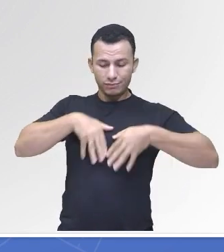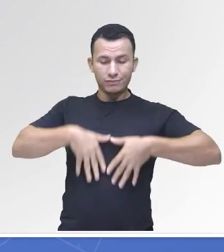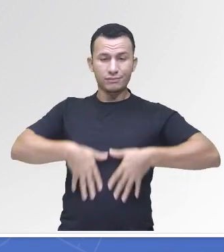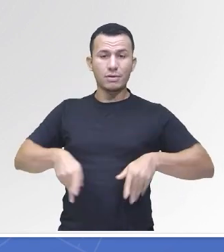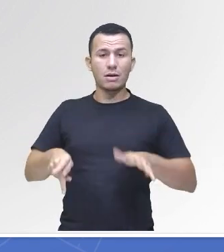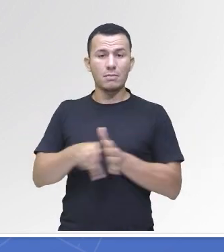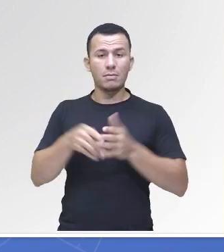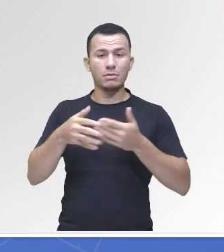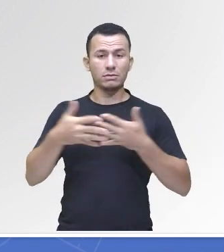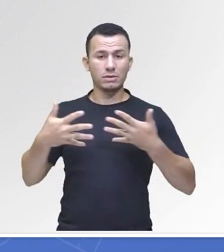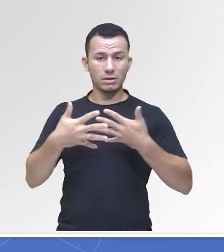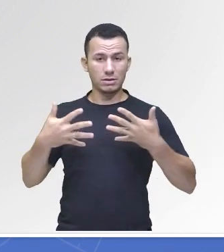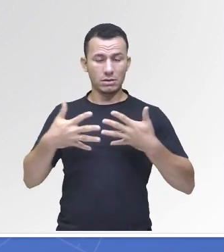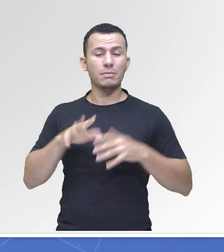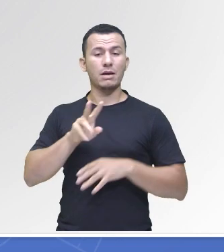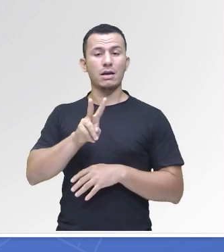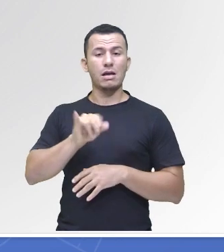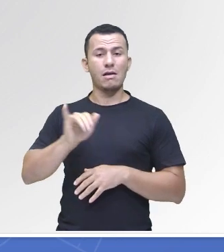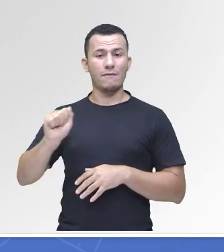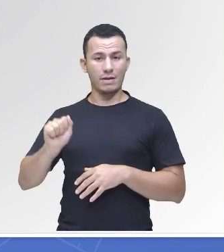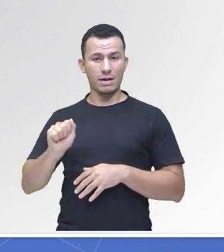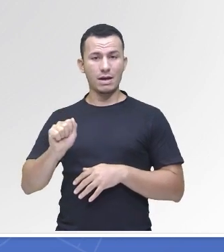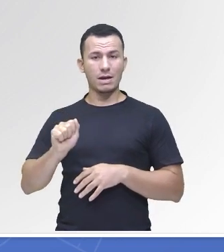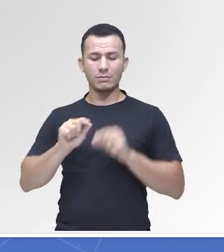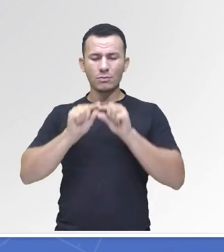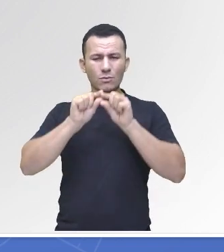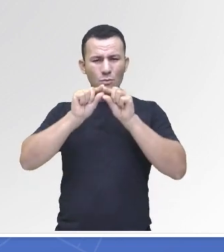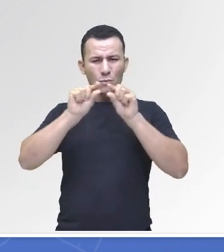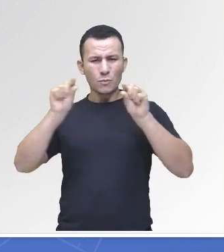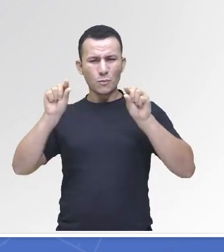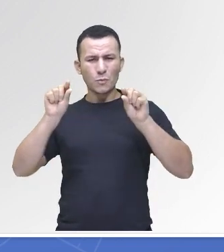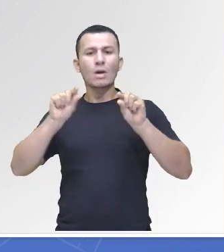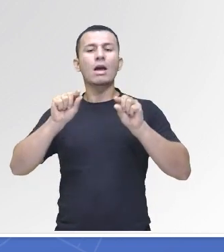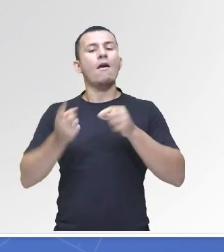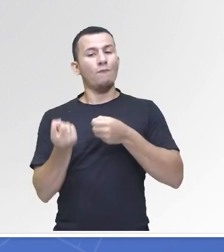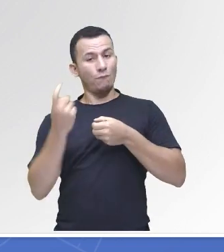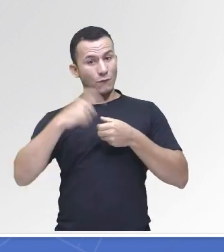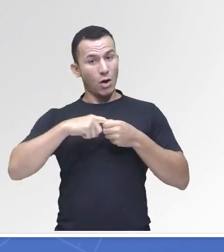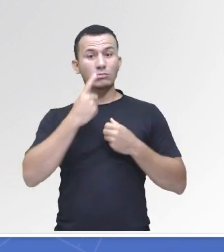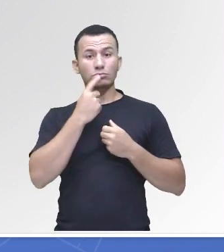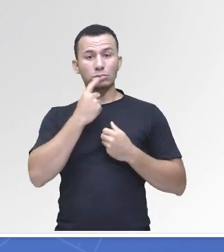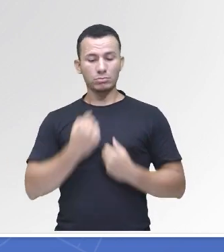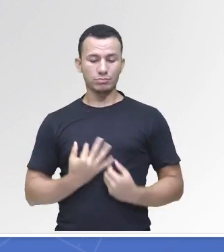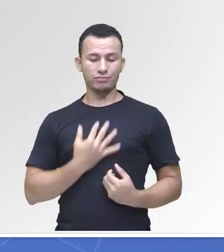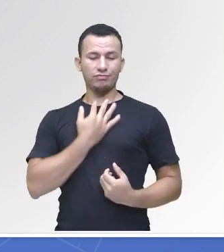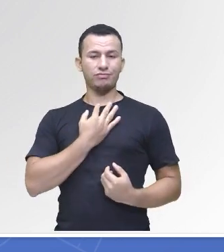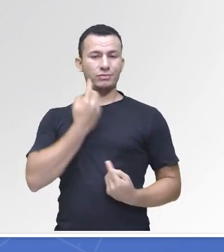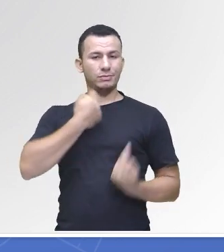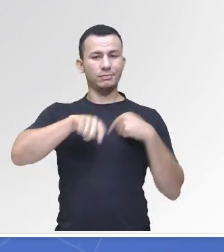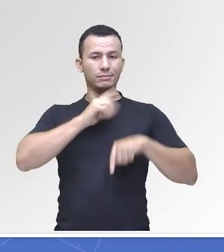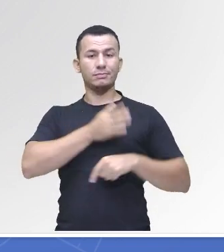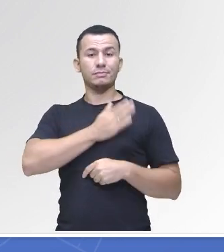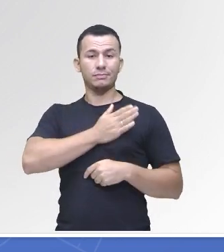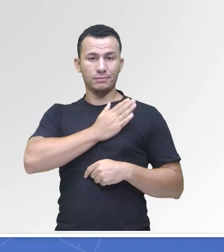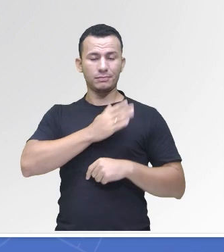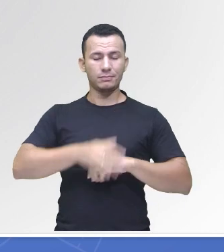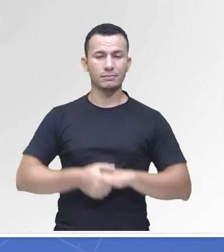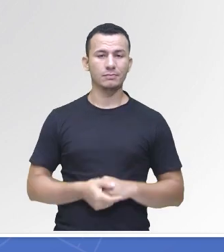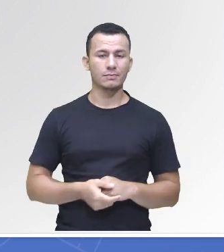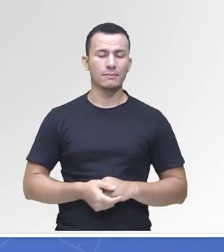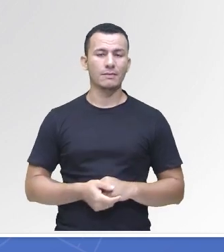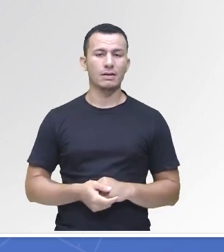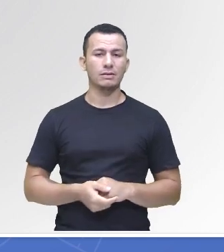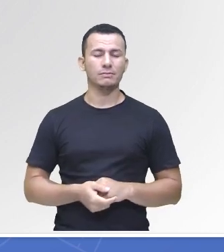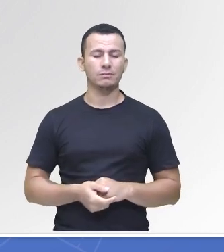as veias, elas trazem o sangue para o coração, né? A gente já sabe que esse sangue aí, ó, é rico em gás carbônico. E aqui a gente